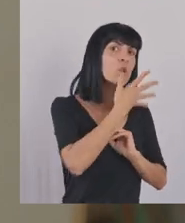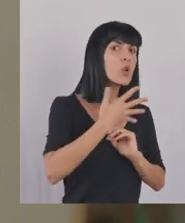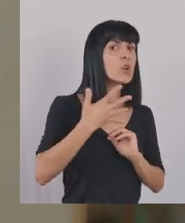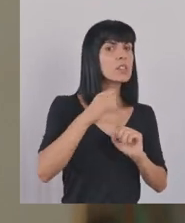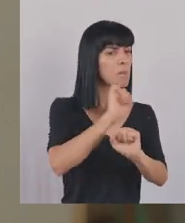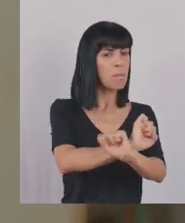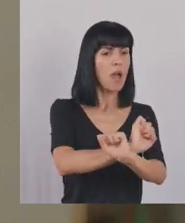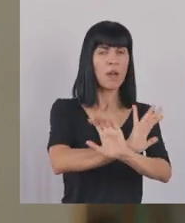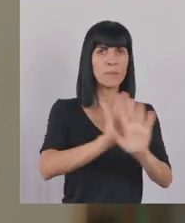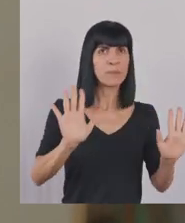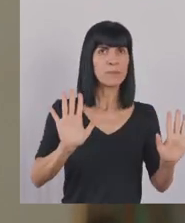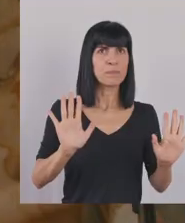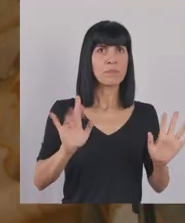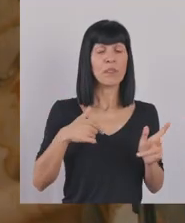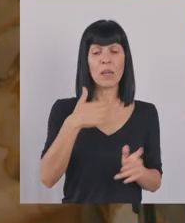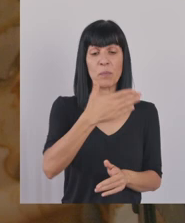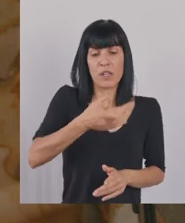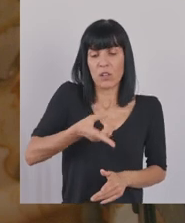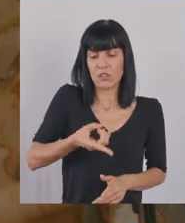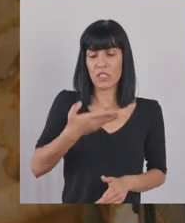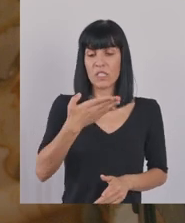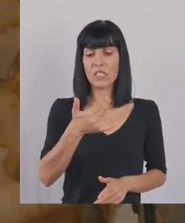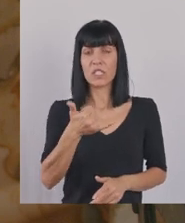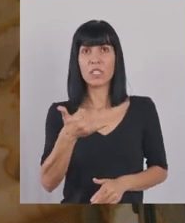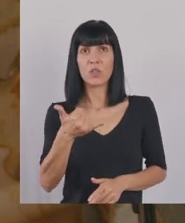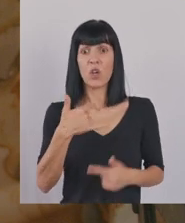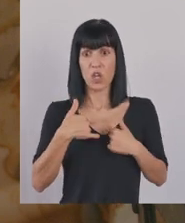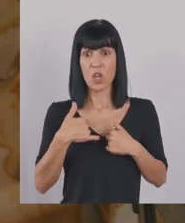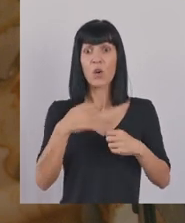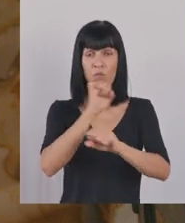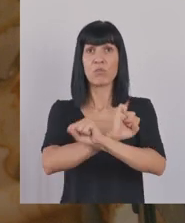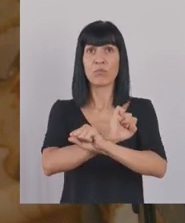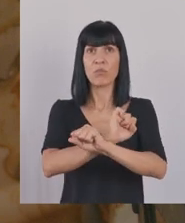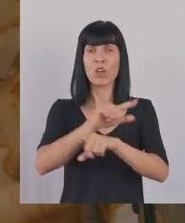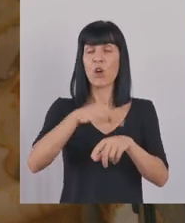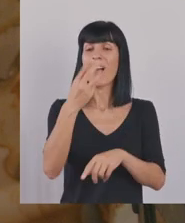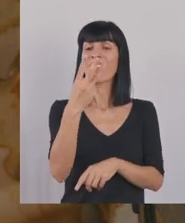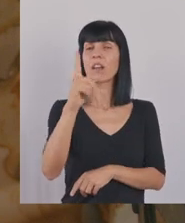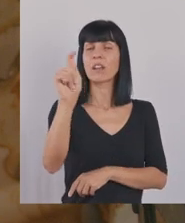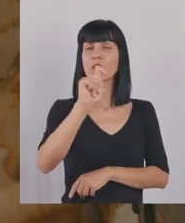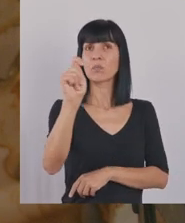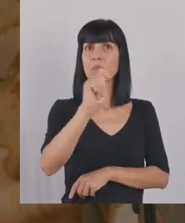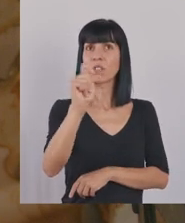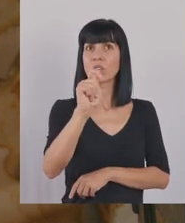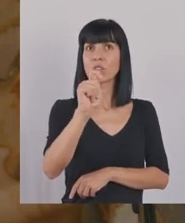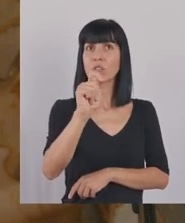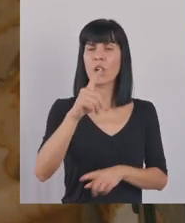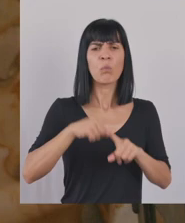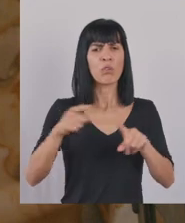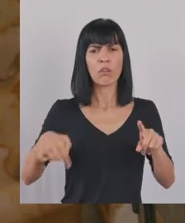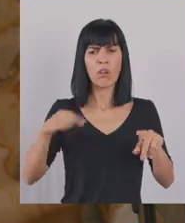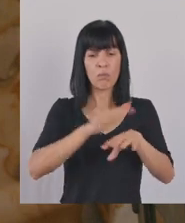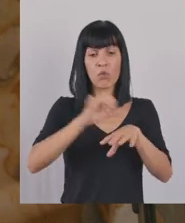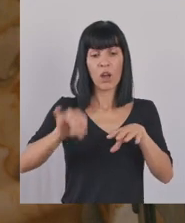noite, pumba. Em 72, eu fui apanhado, estive lá 3 meses, só por não ter